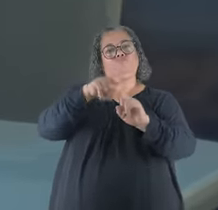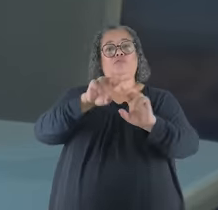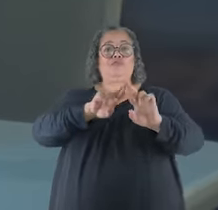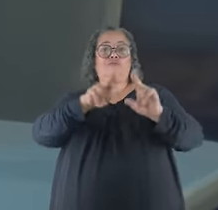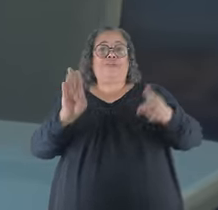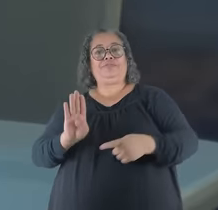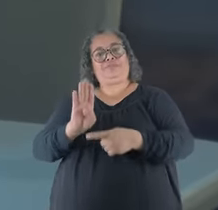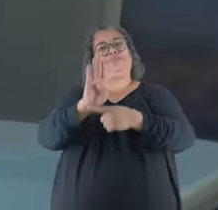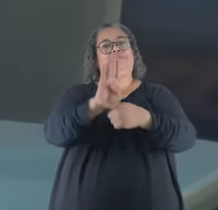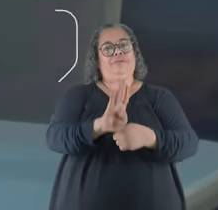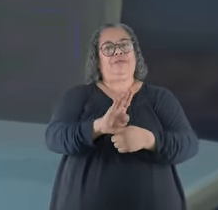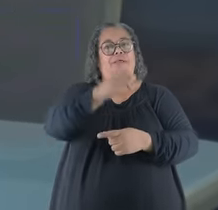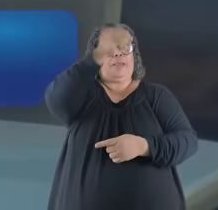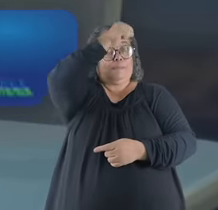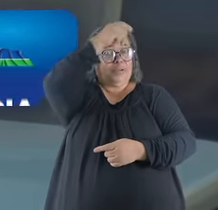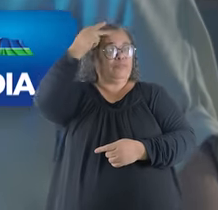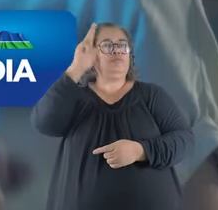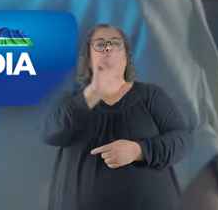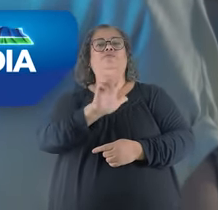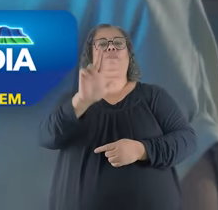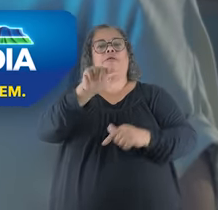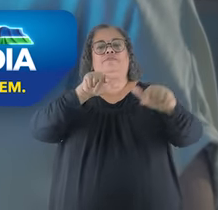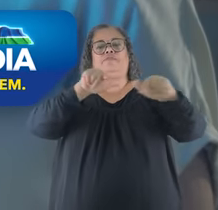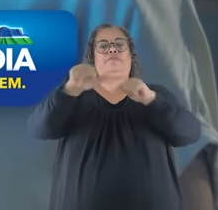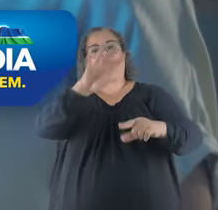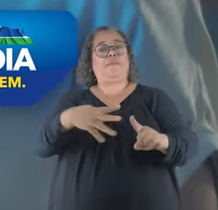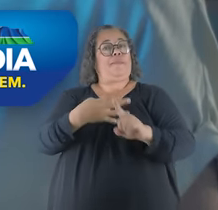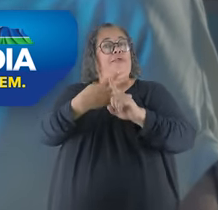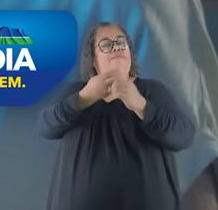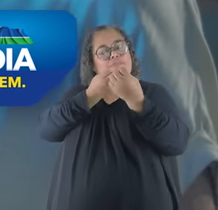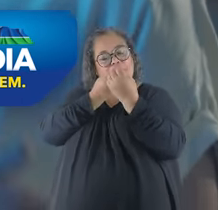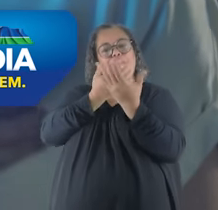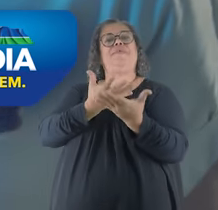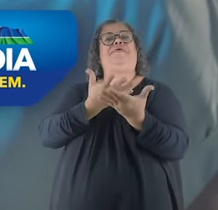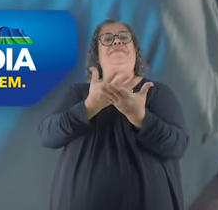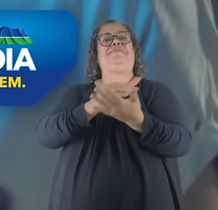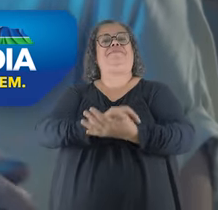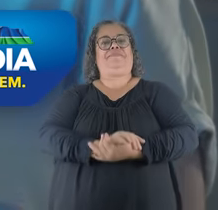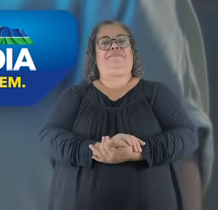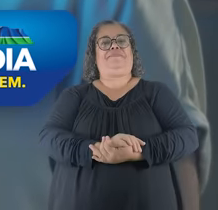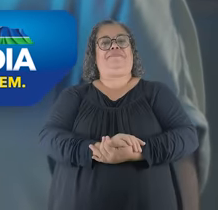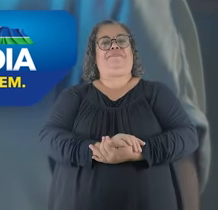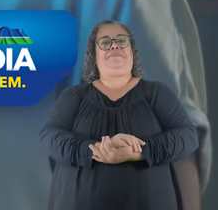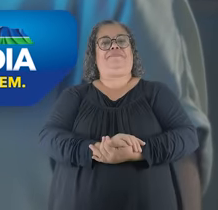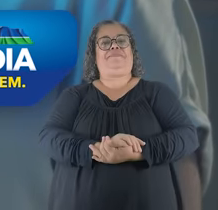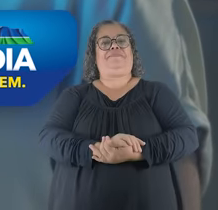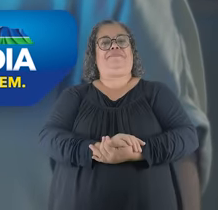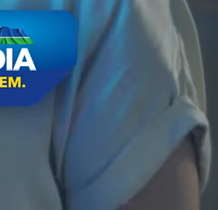Isso é um jeito diferente de ajudar. Prefeitura de Uberlândia, fazer mais, fazer bem.